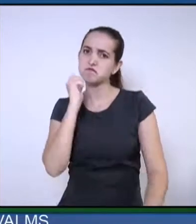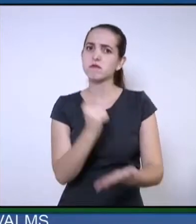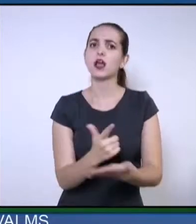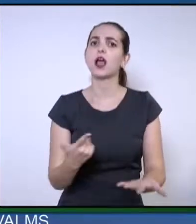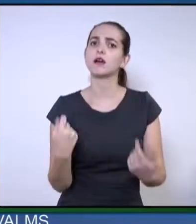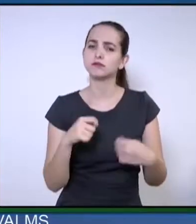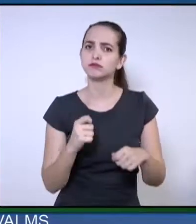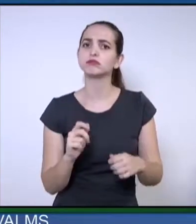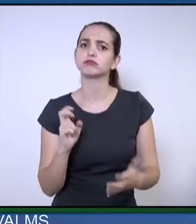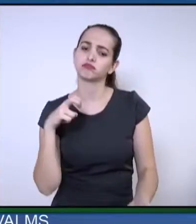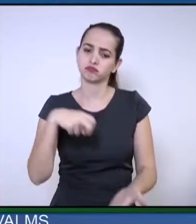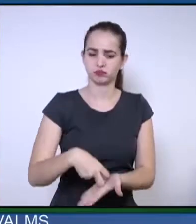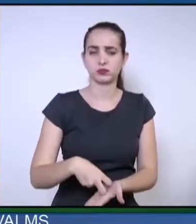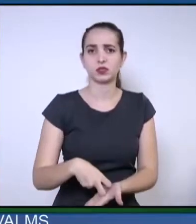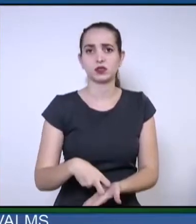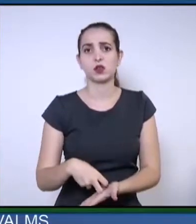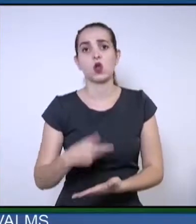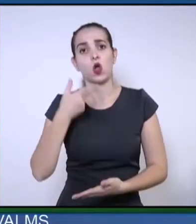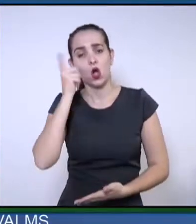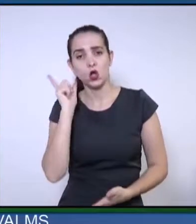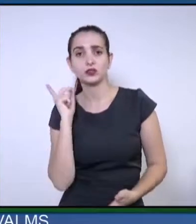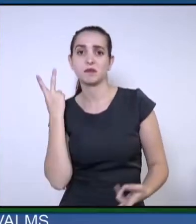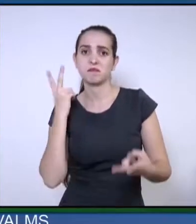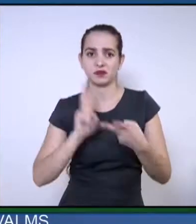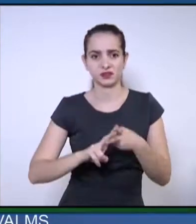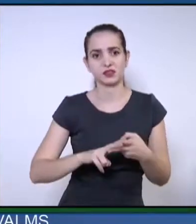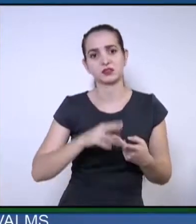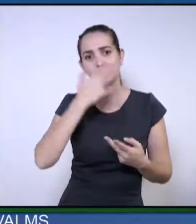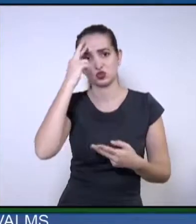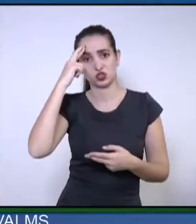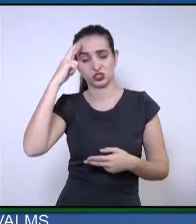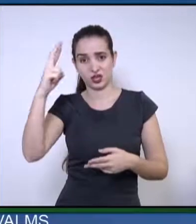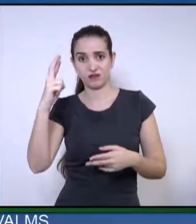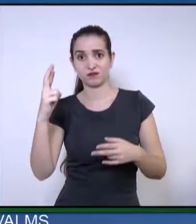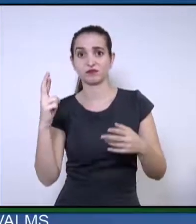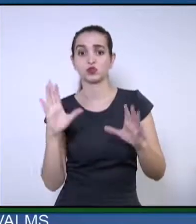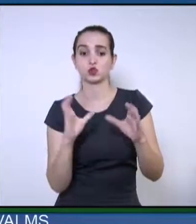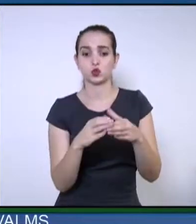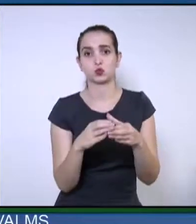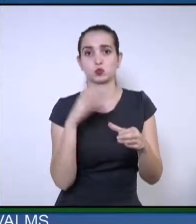Ontem prenderam os chefes de milícia, os milicianos de vários lugares.